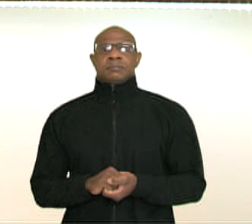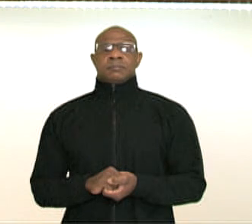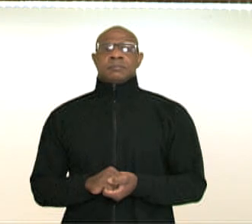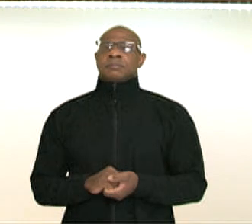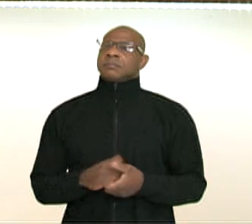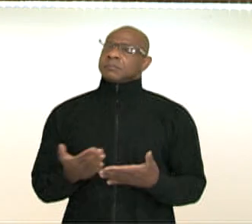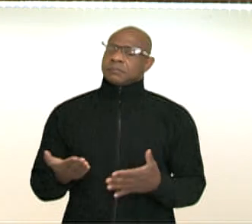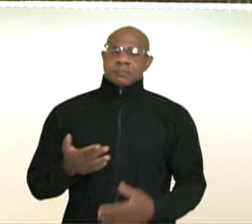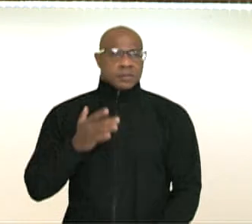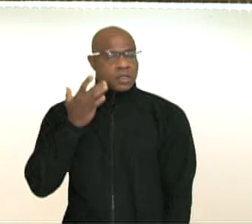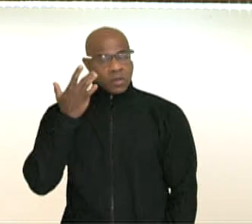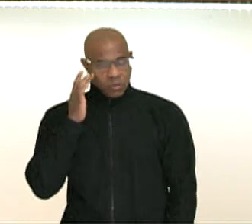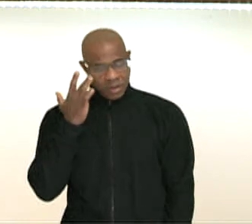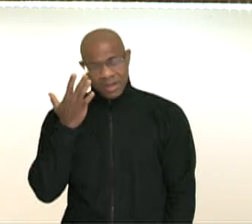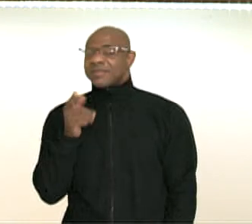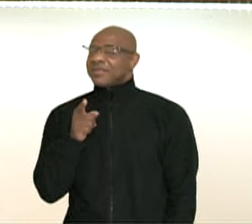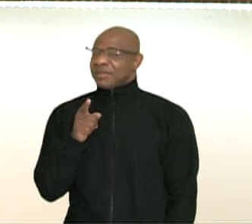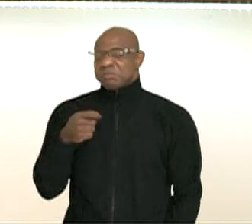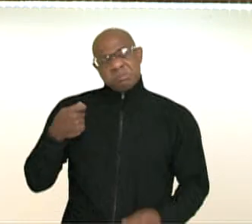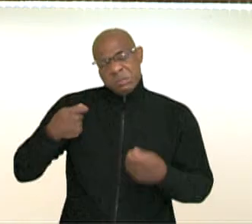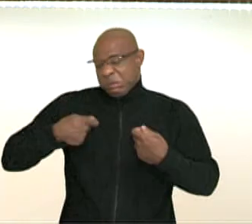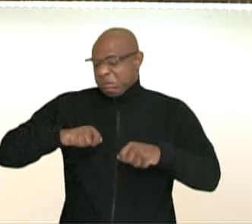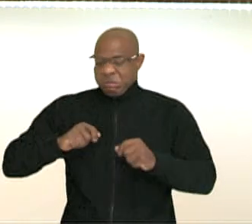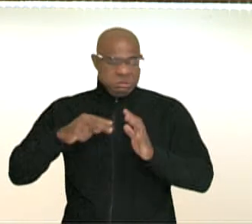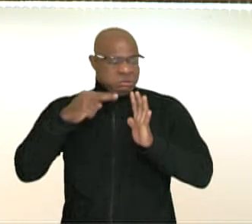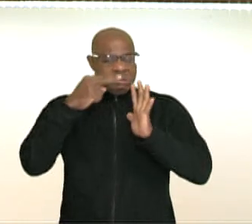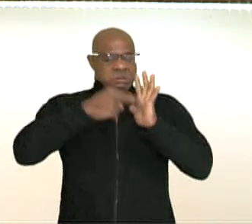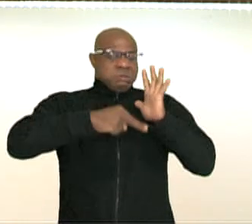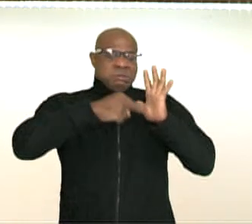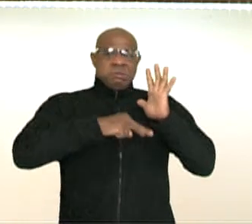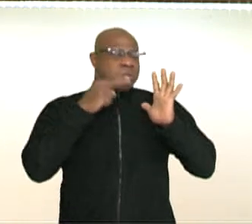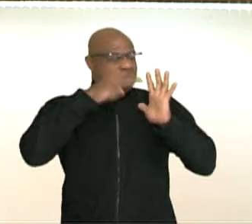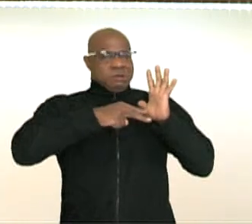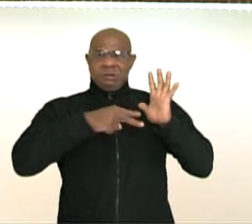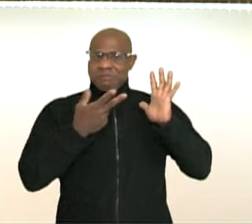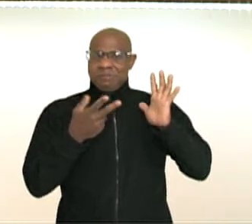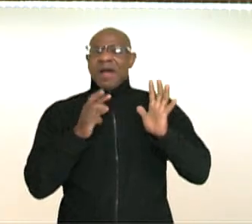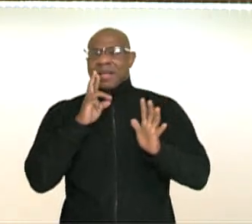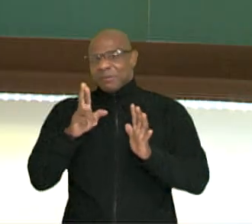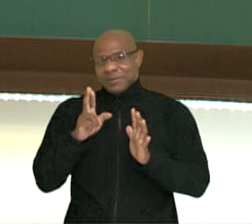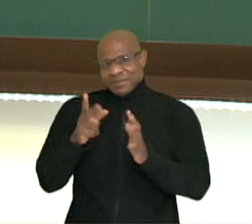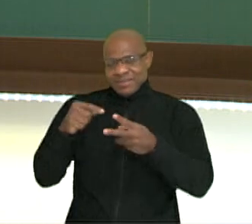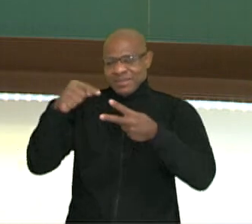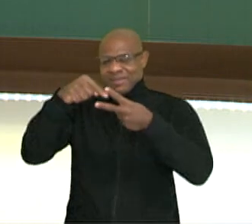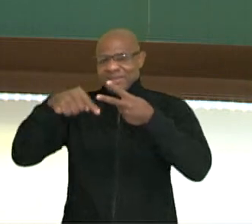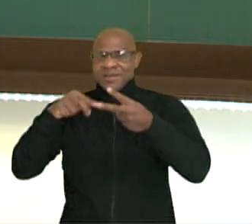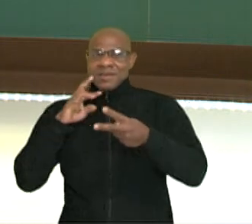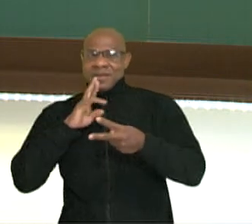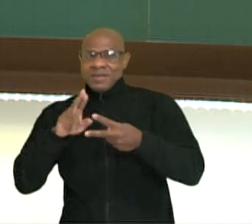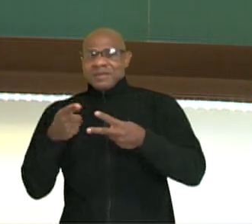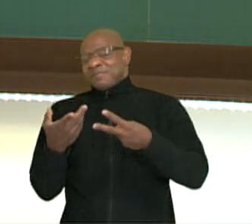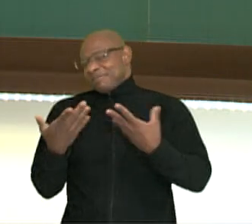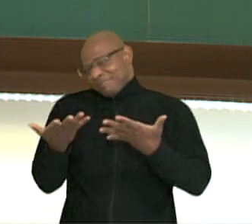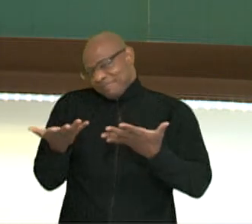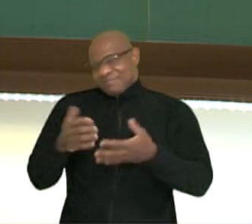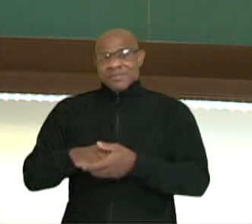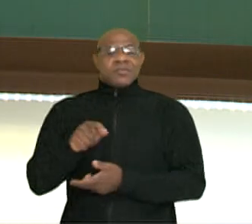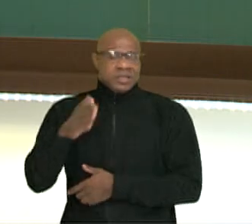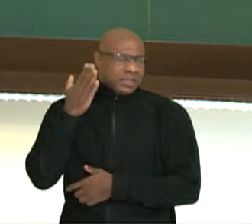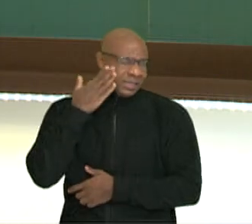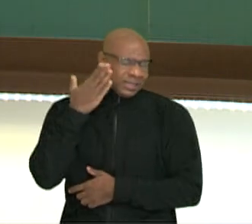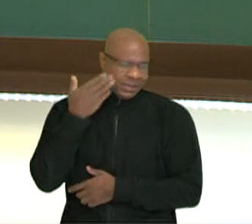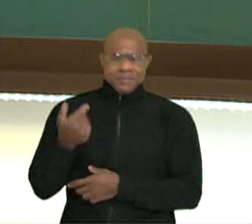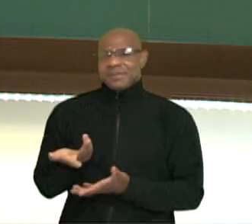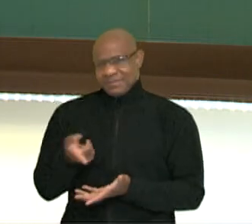Eu acho que você não precisou nem olhar o texto para responder essas perguntinhas, né? Porque isso é o teu conteúdo, você sabe esse